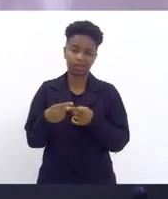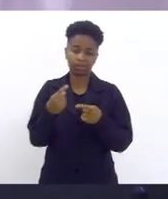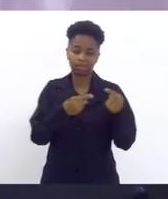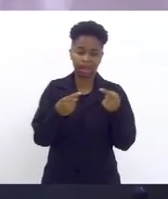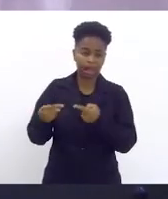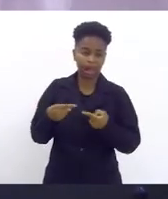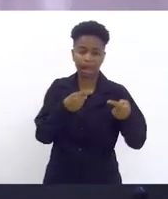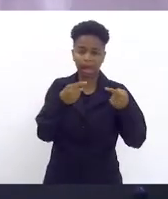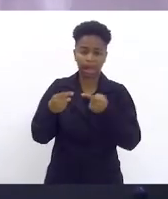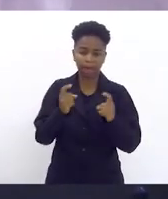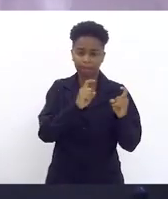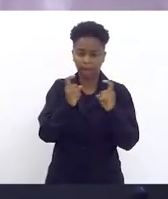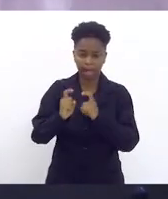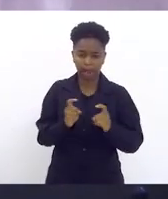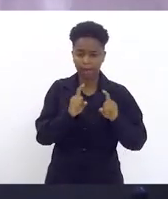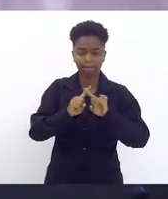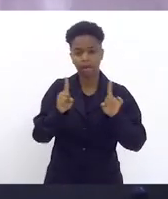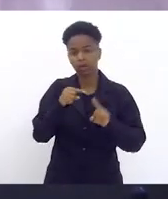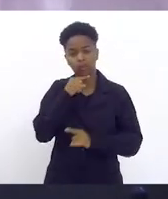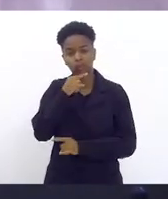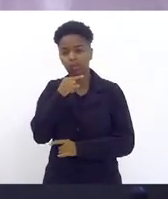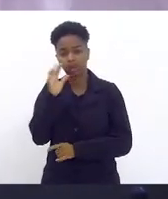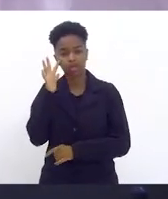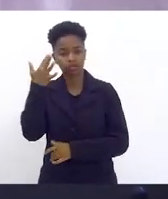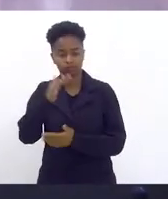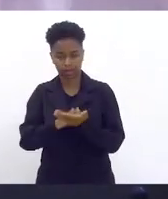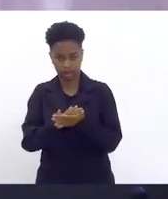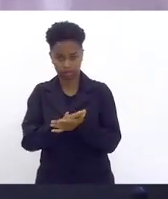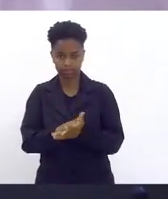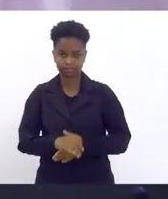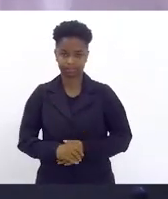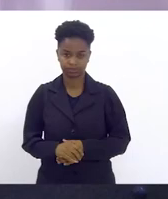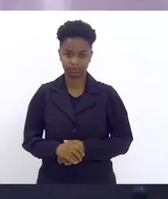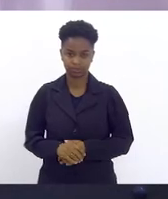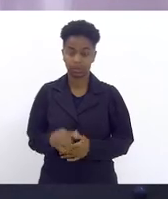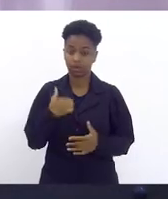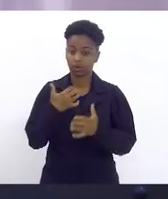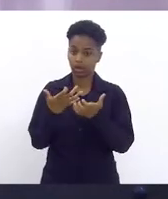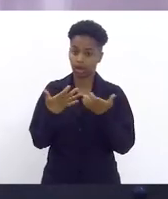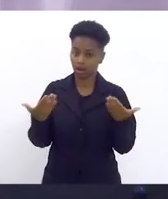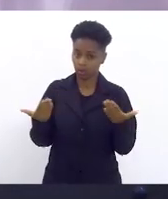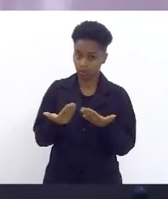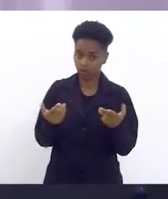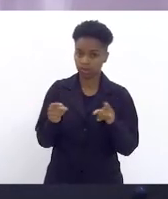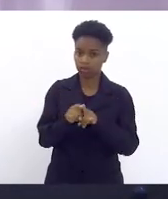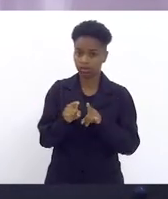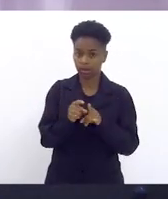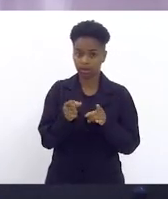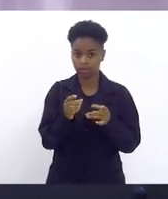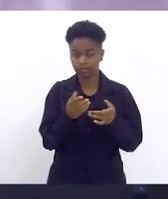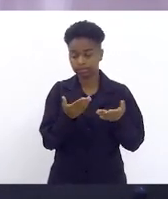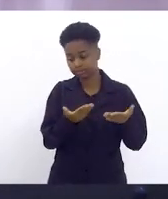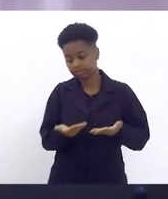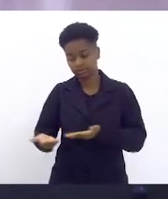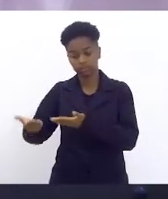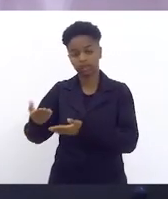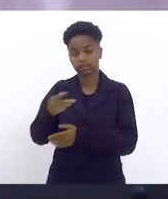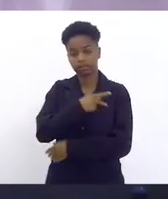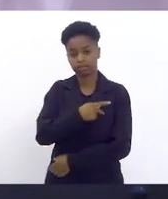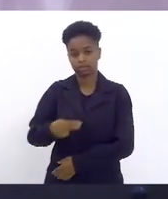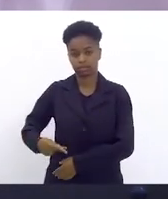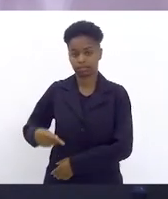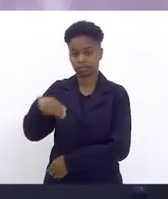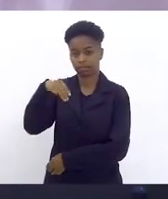discutindo discutindo não chega a lugar algum gostaria nesse momento de passar a presidência a deputada